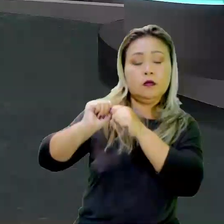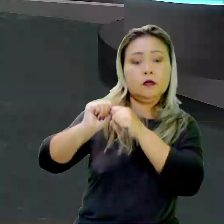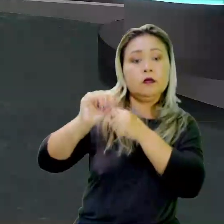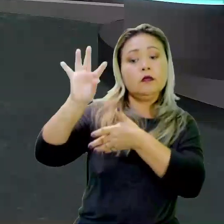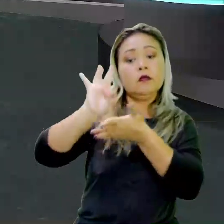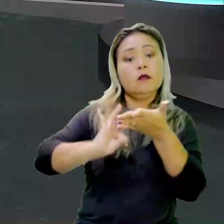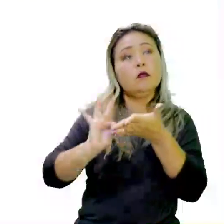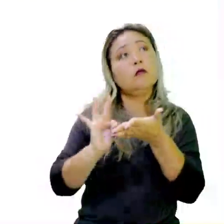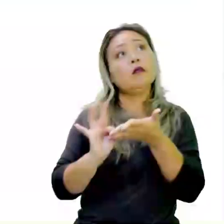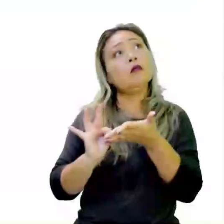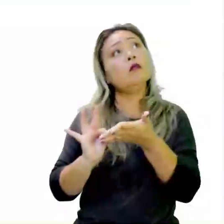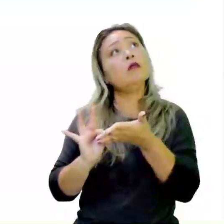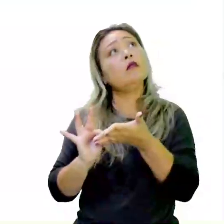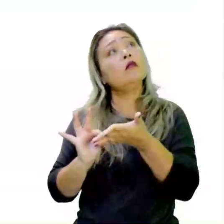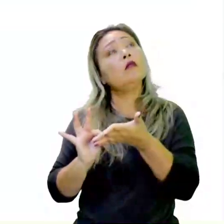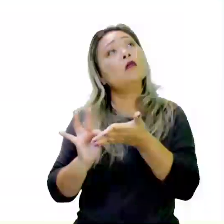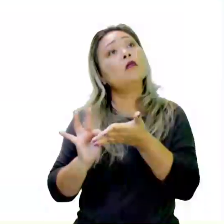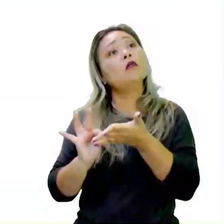para o texto,